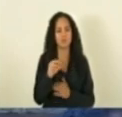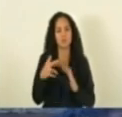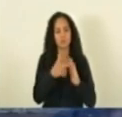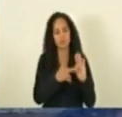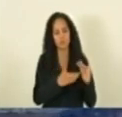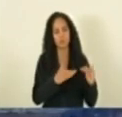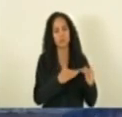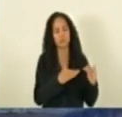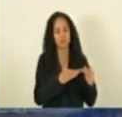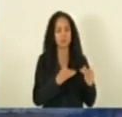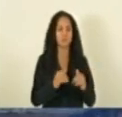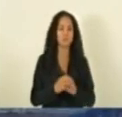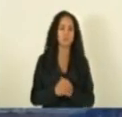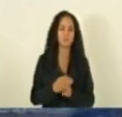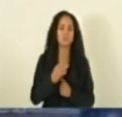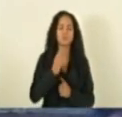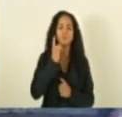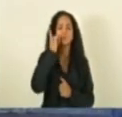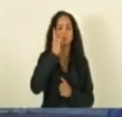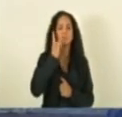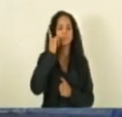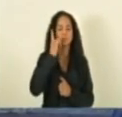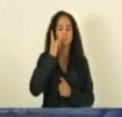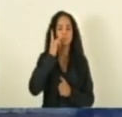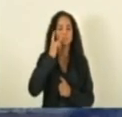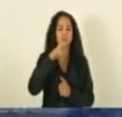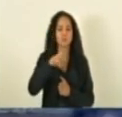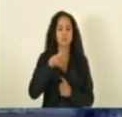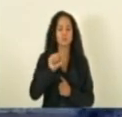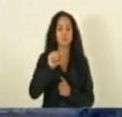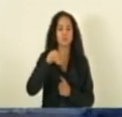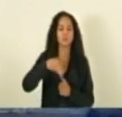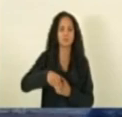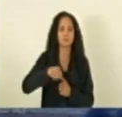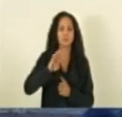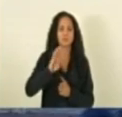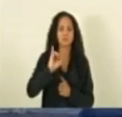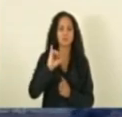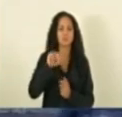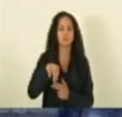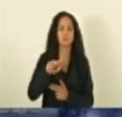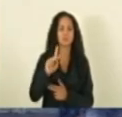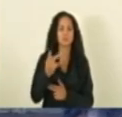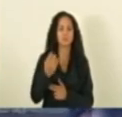o relator. Deputado Alexandre Chambinho.